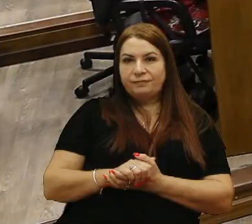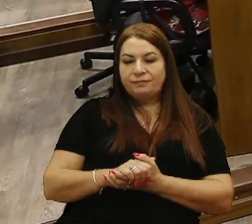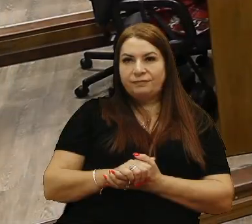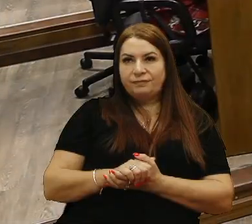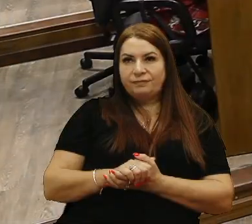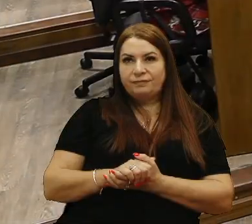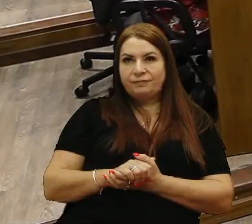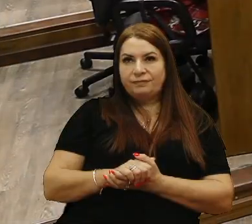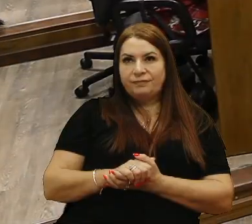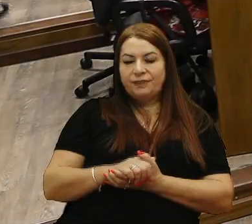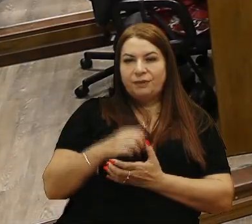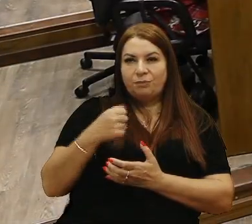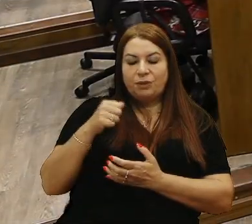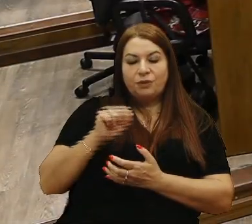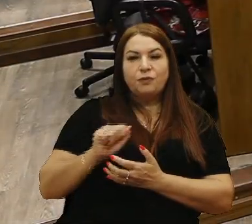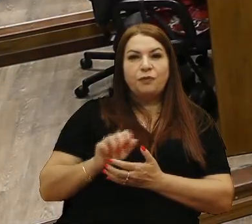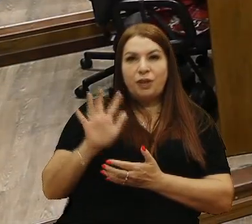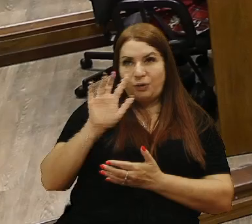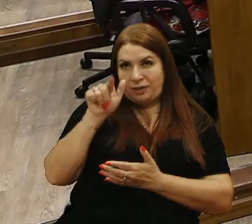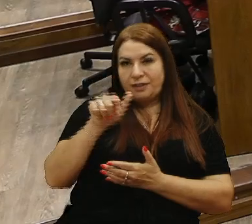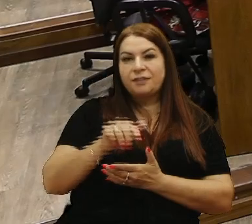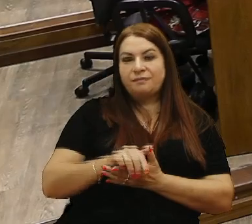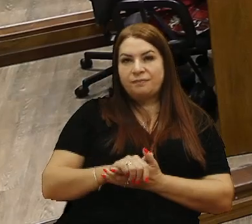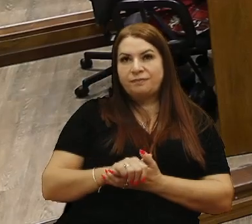vereador. Eu preciso valorizar